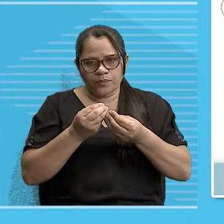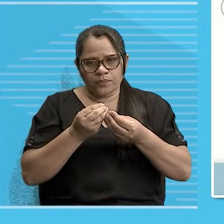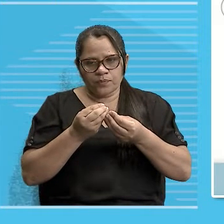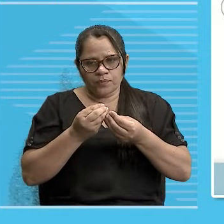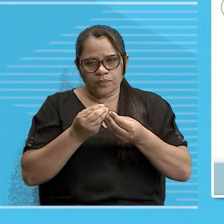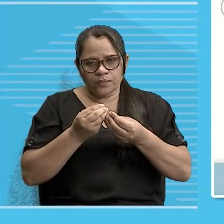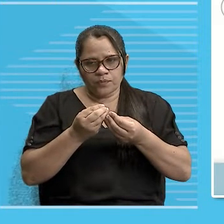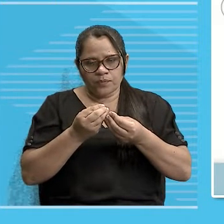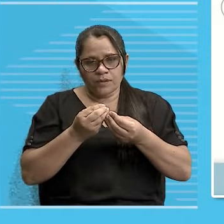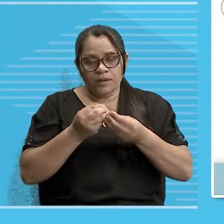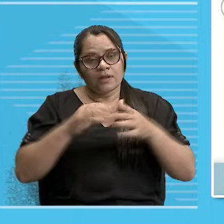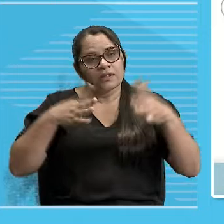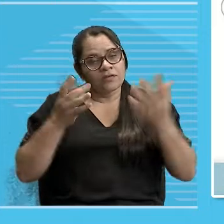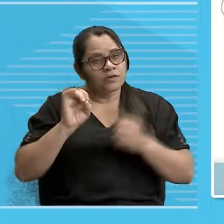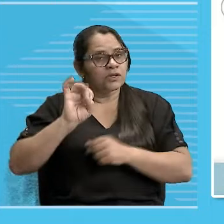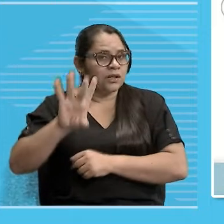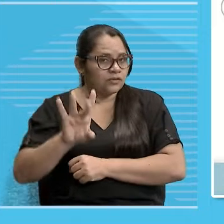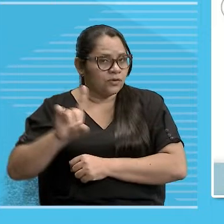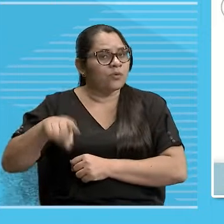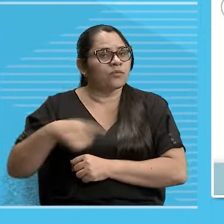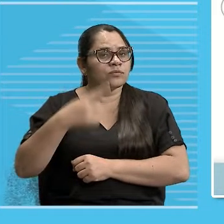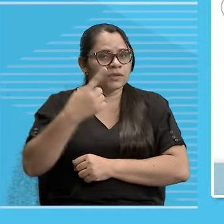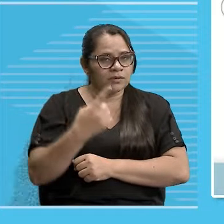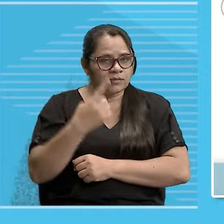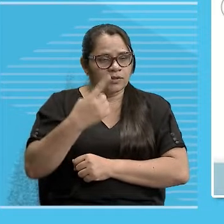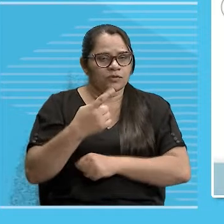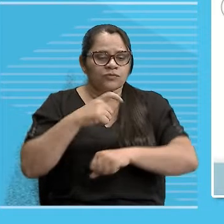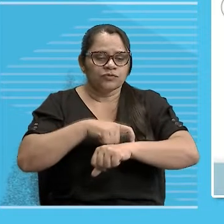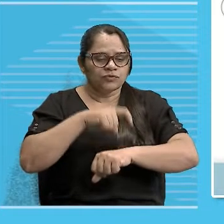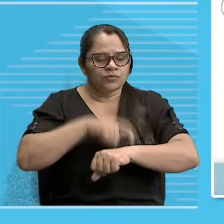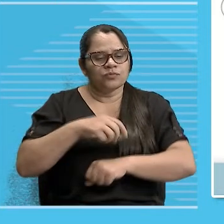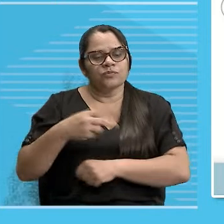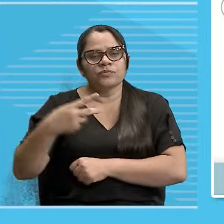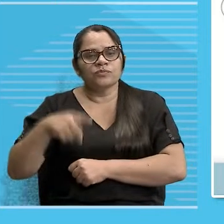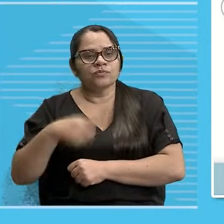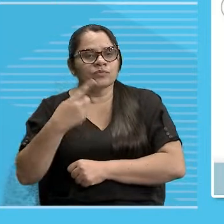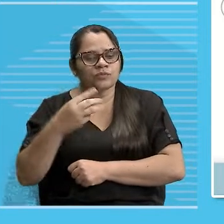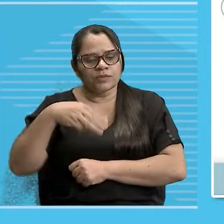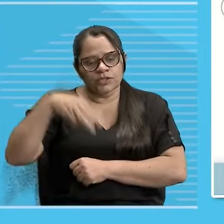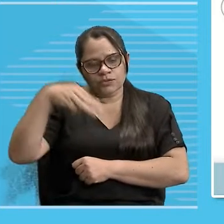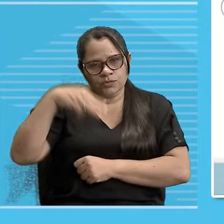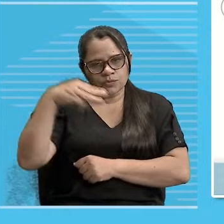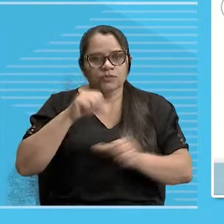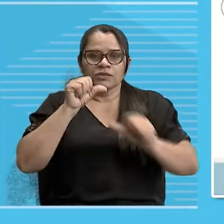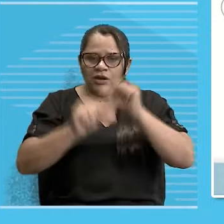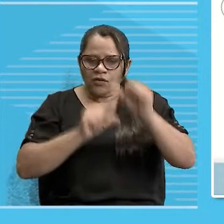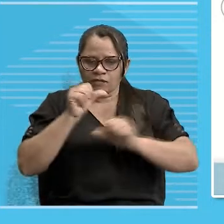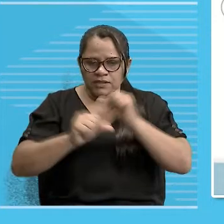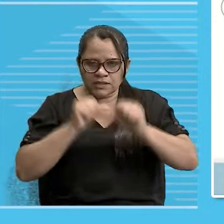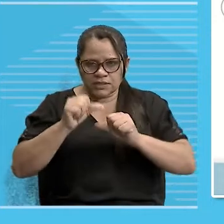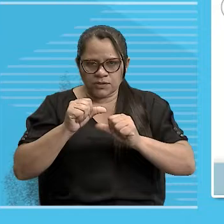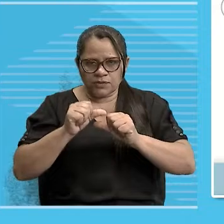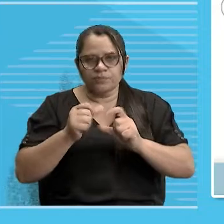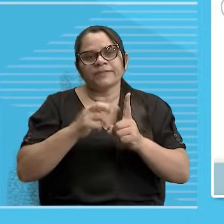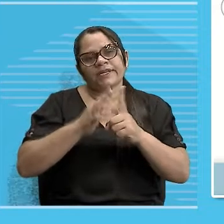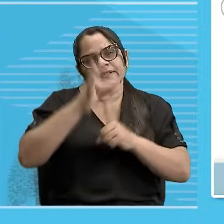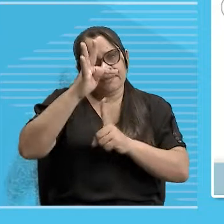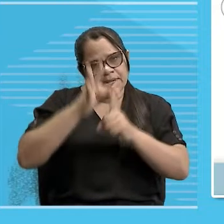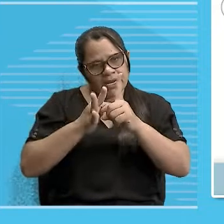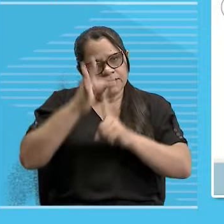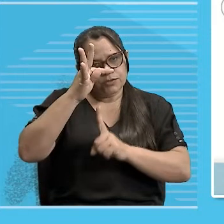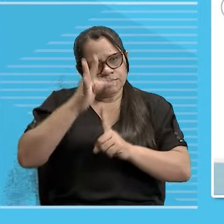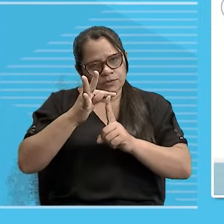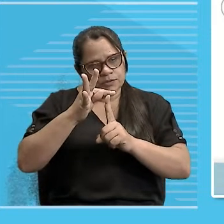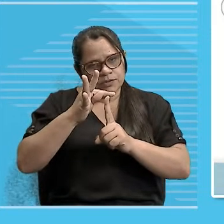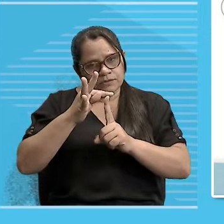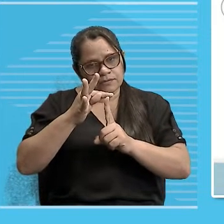Eu vou dar só o tempinho de um minutinho para vocês, para que vocês possam anotar essa conversão de temperatura, tá? E